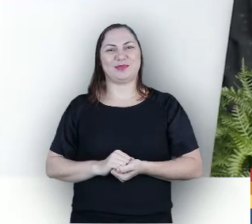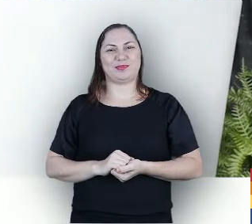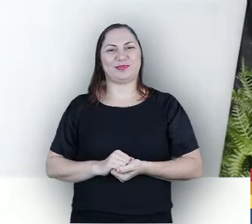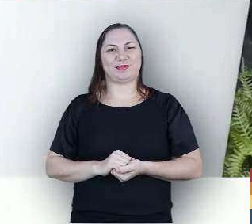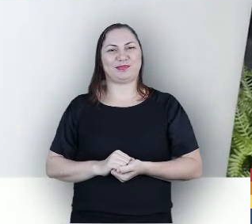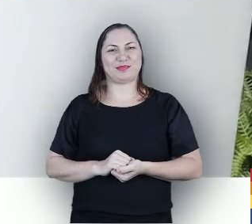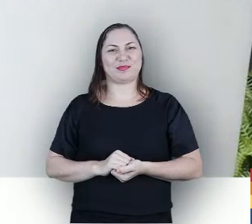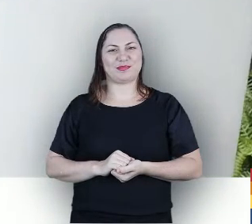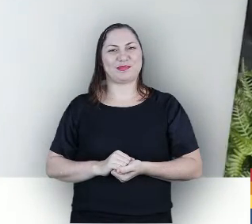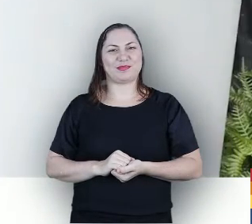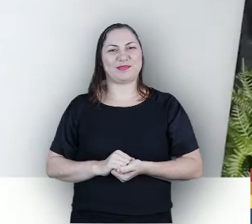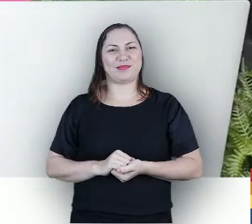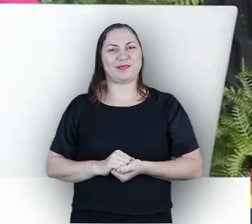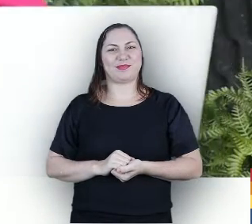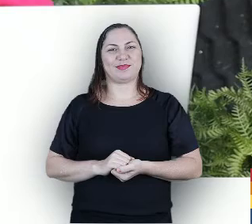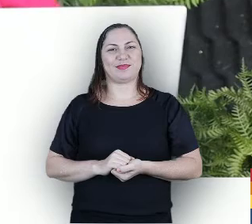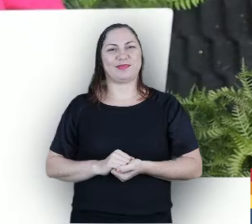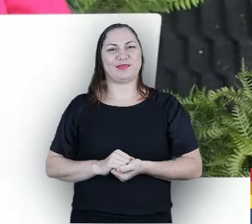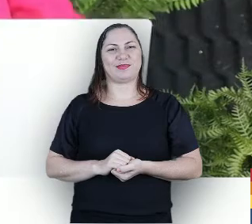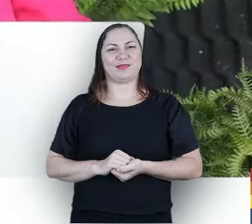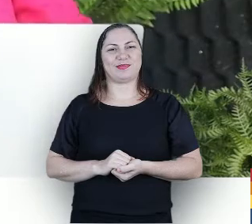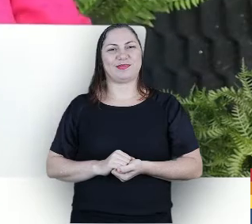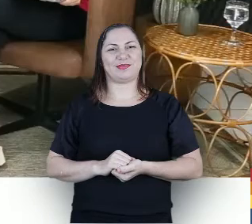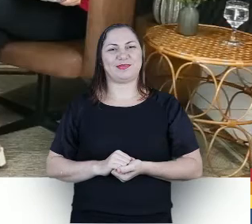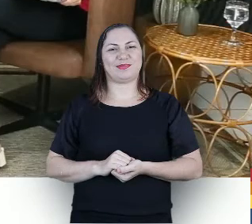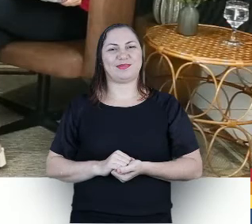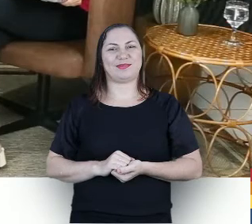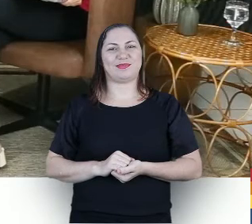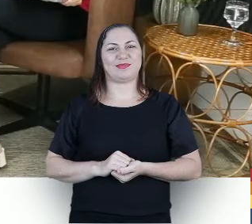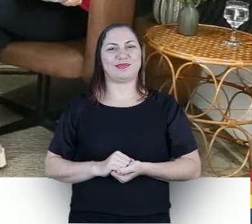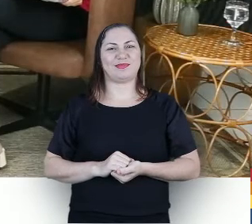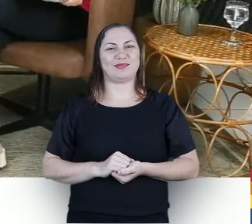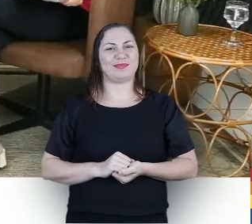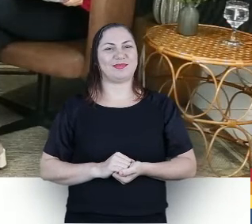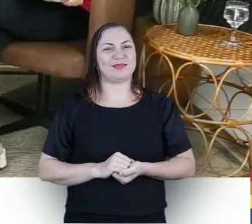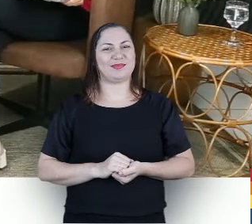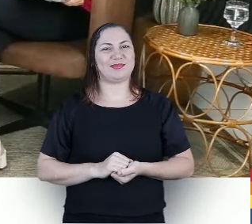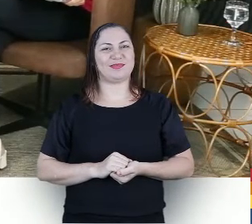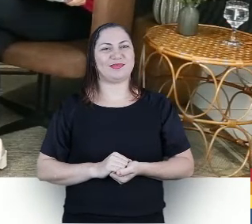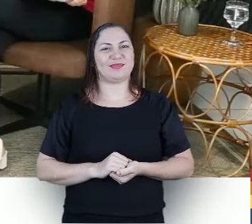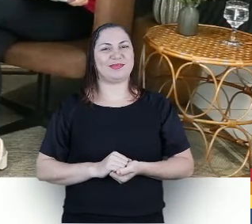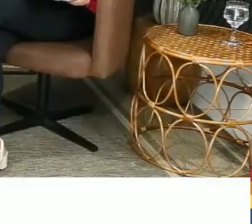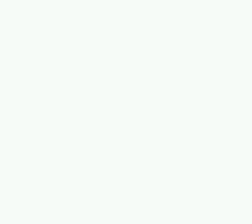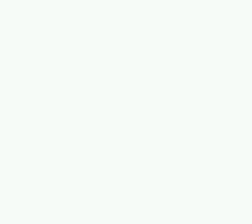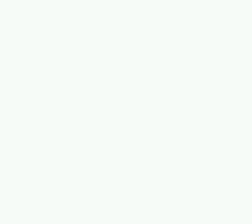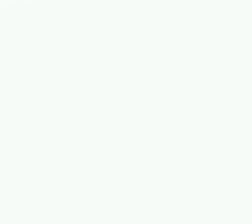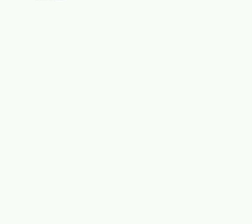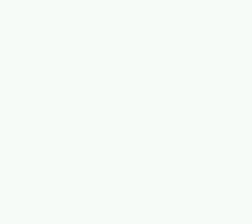participação, e a gente encerra o nosso seminário de linguagens. Muito obrigada.